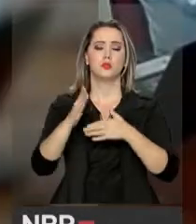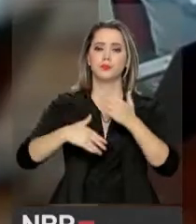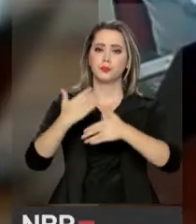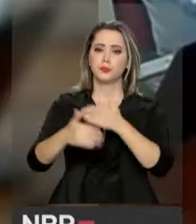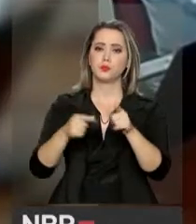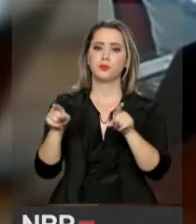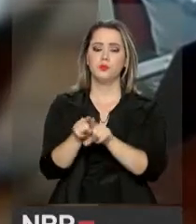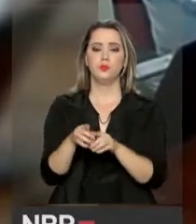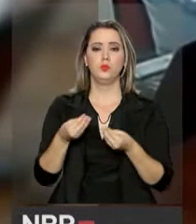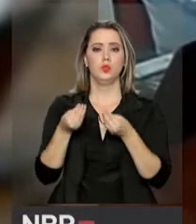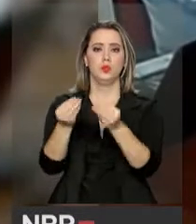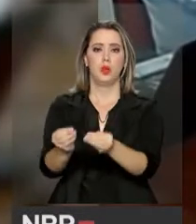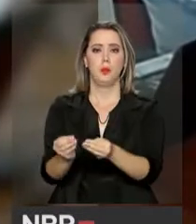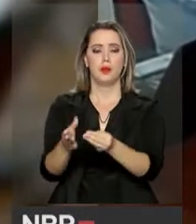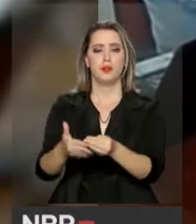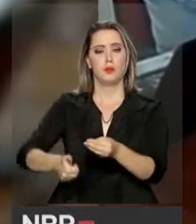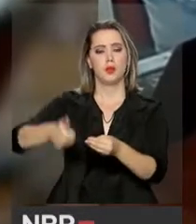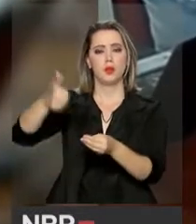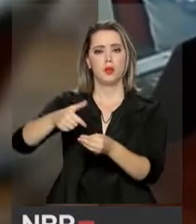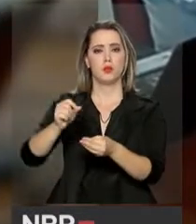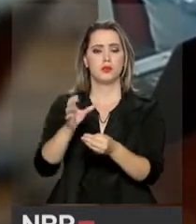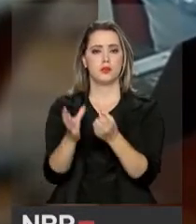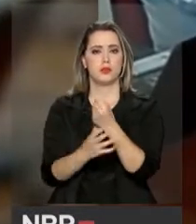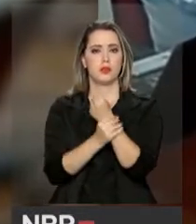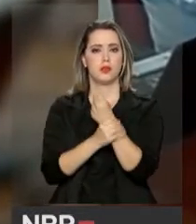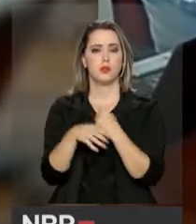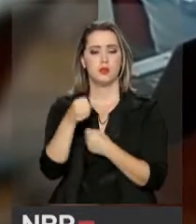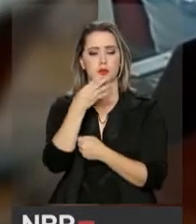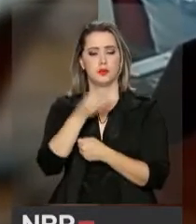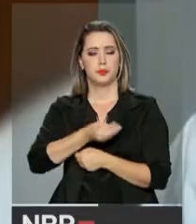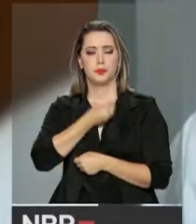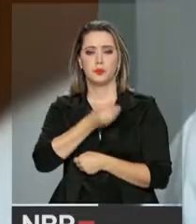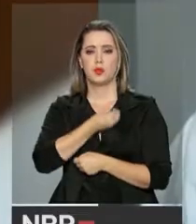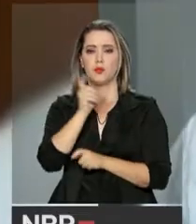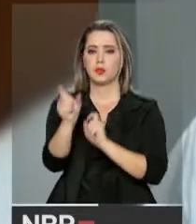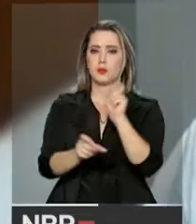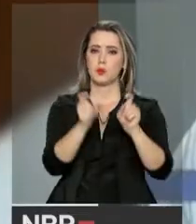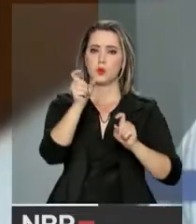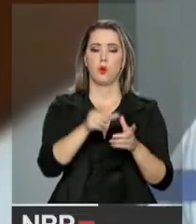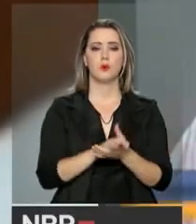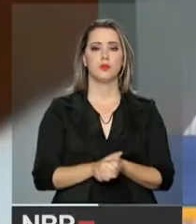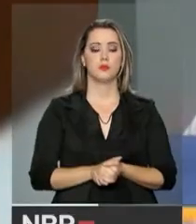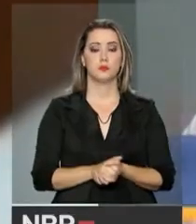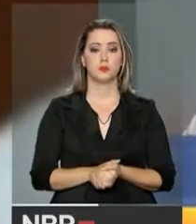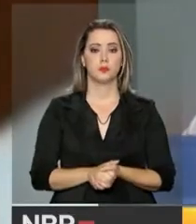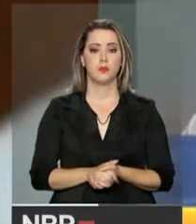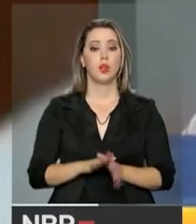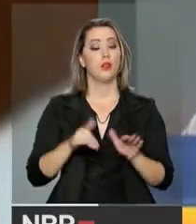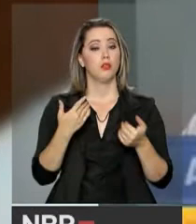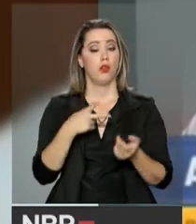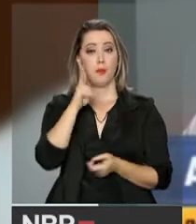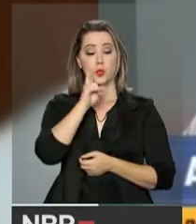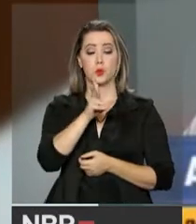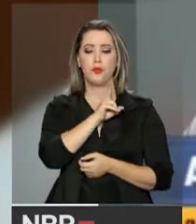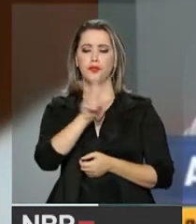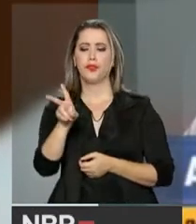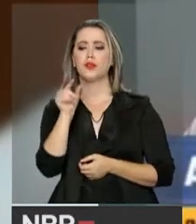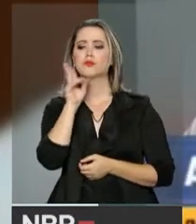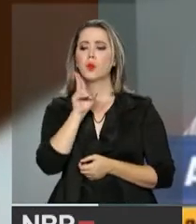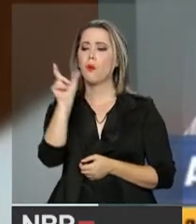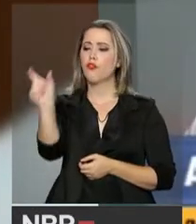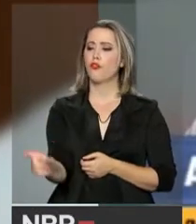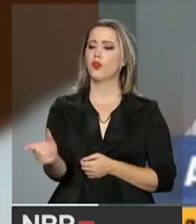produção para garantir a segurança e o bem-estar do colaborador. Então, se eles observam que alguém está tendo um comportamento que não